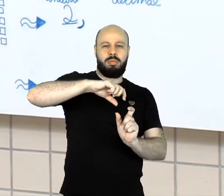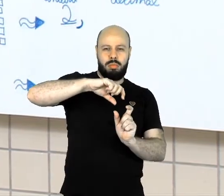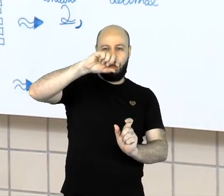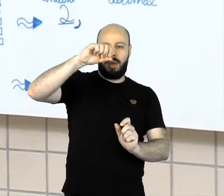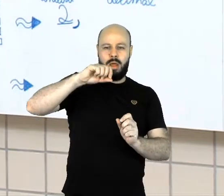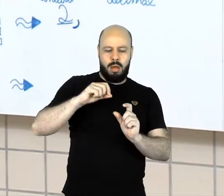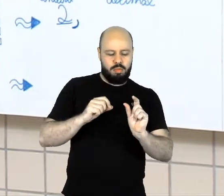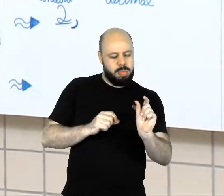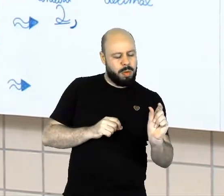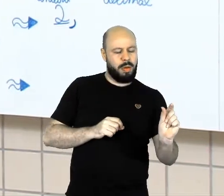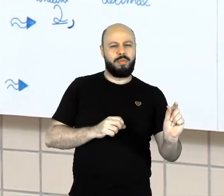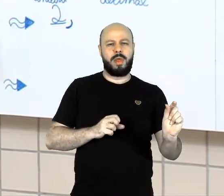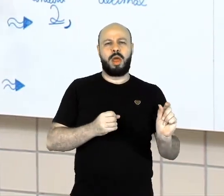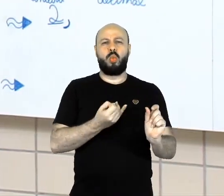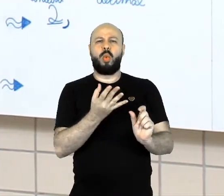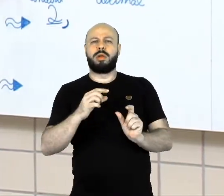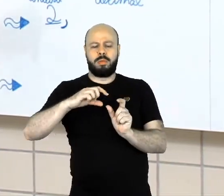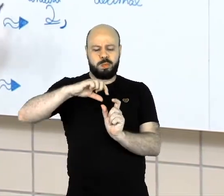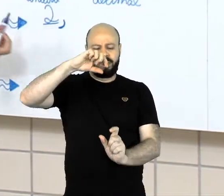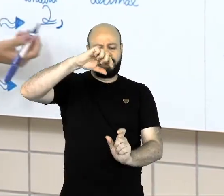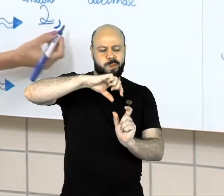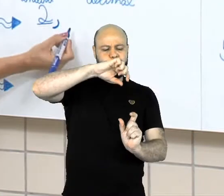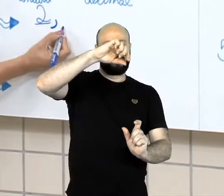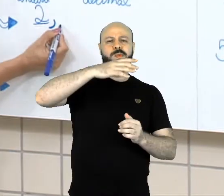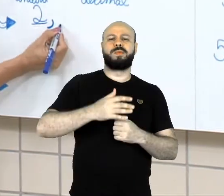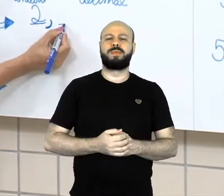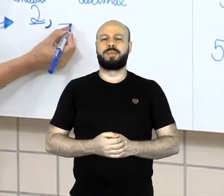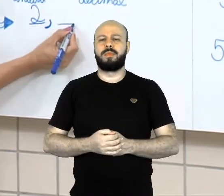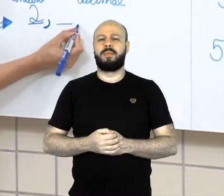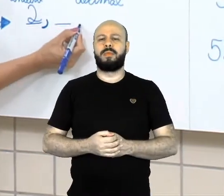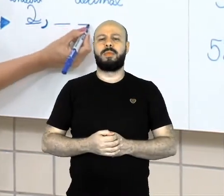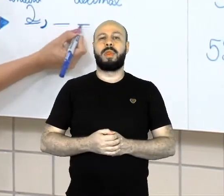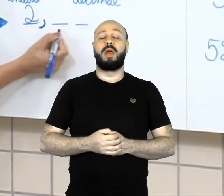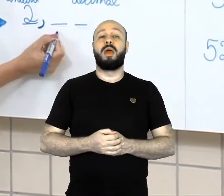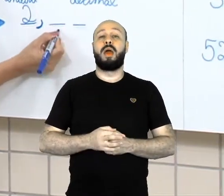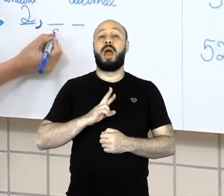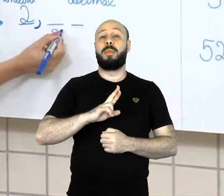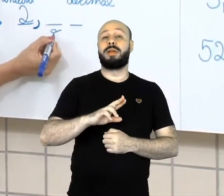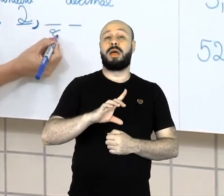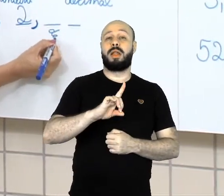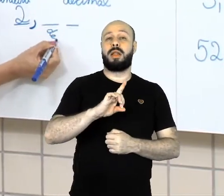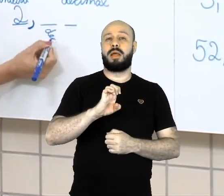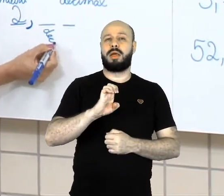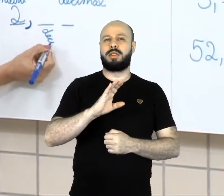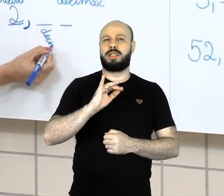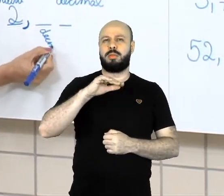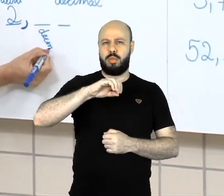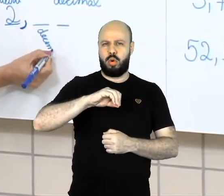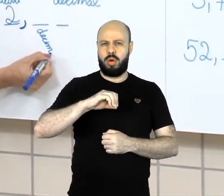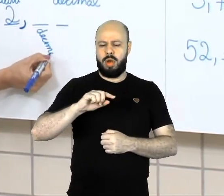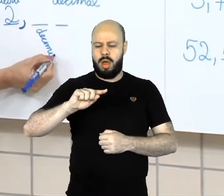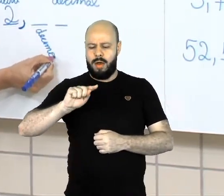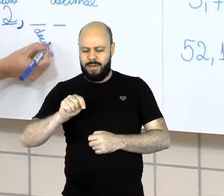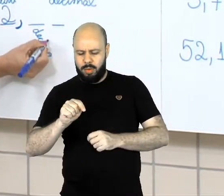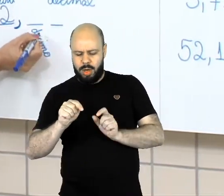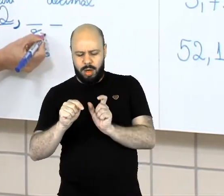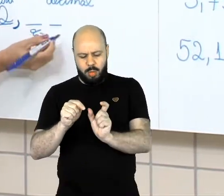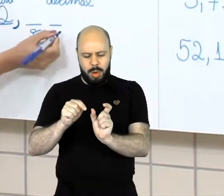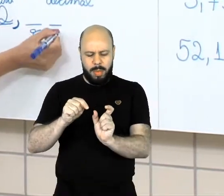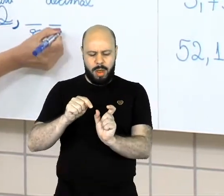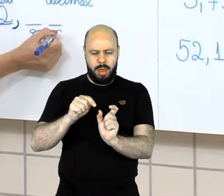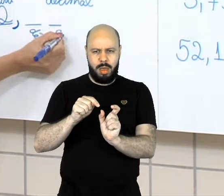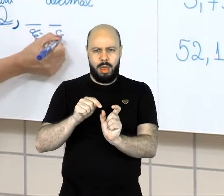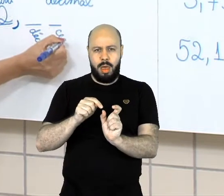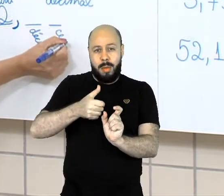cubinhos. Quantas barrinhas nós temos aqui que vai representar o décimo? A primeira casinha depois da vírgula são